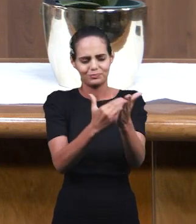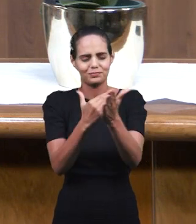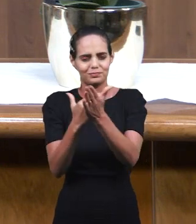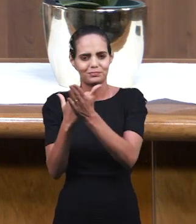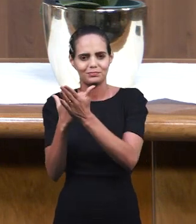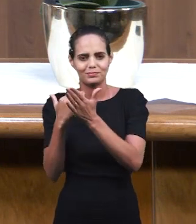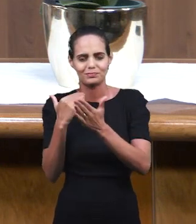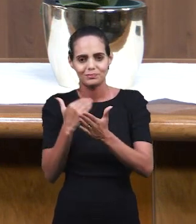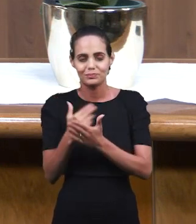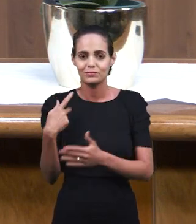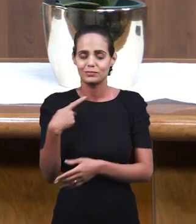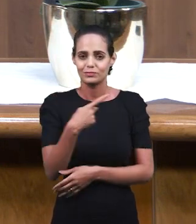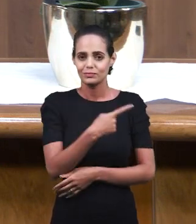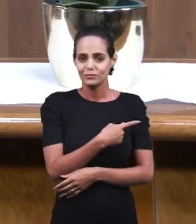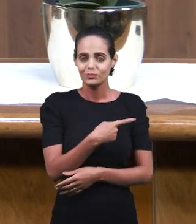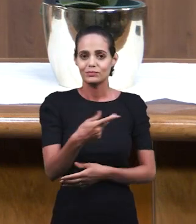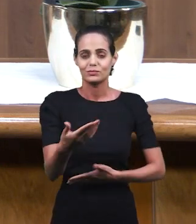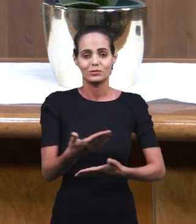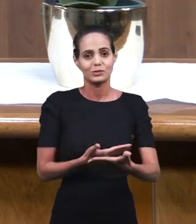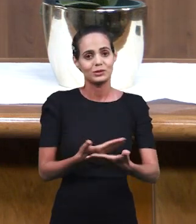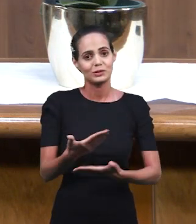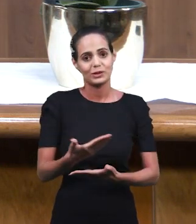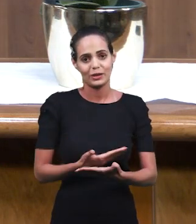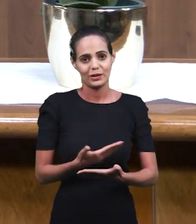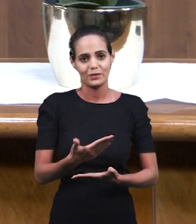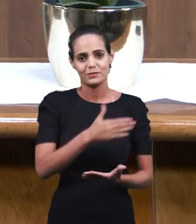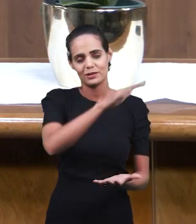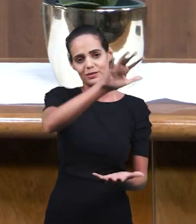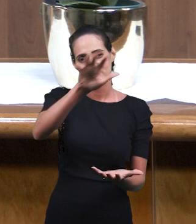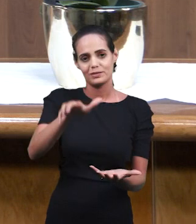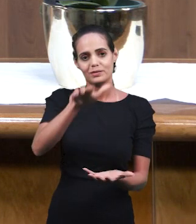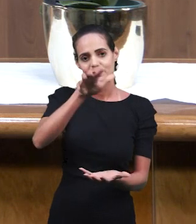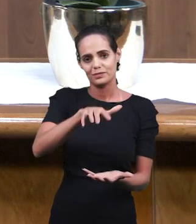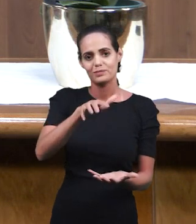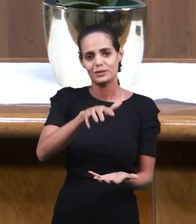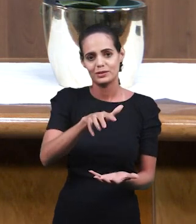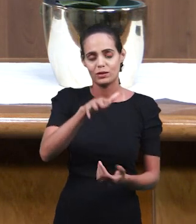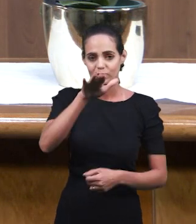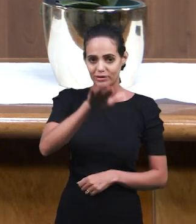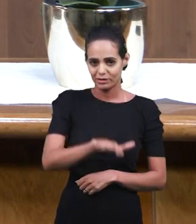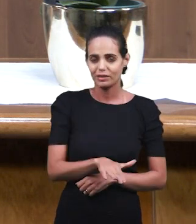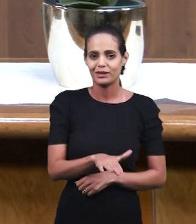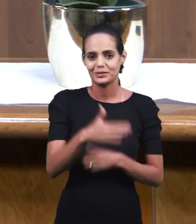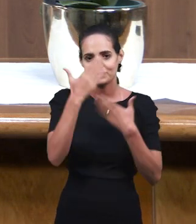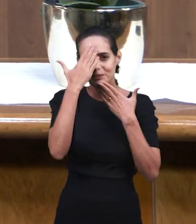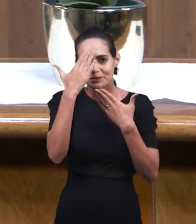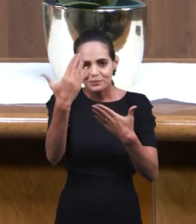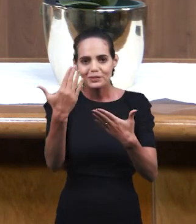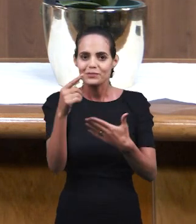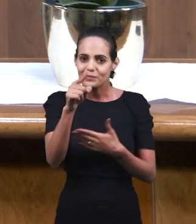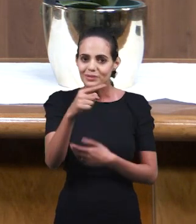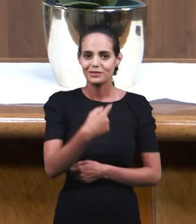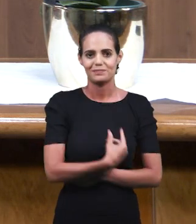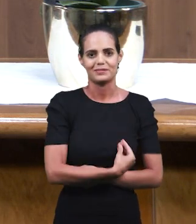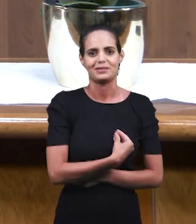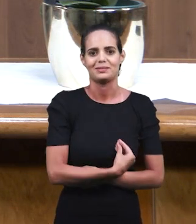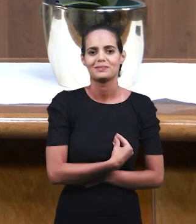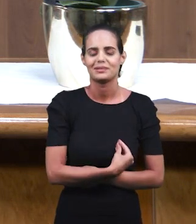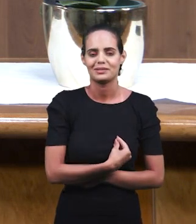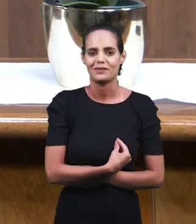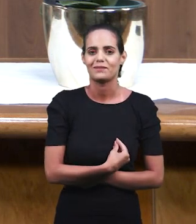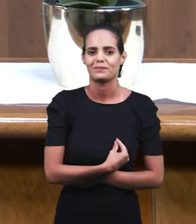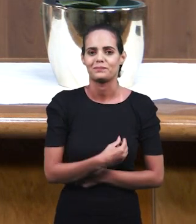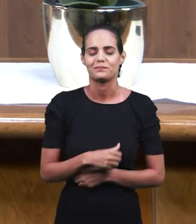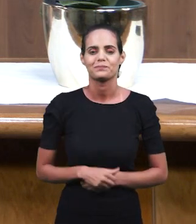aos irmãos que participaram da transmissão dessa tarde também, o nosso agradecimento pela sua participação, e